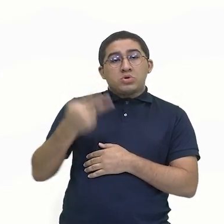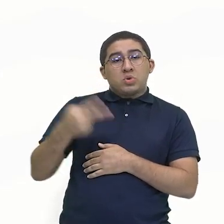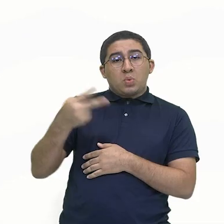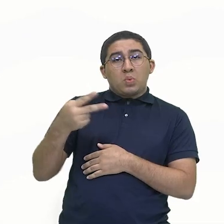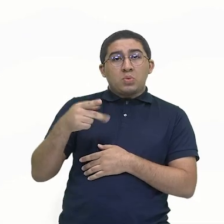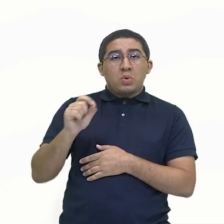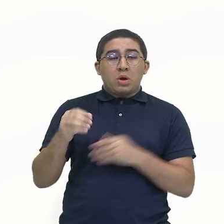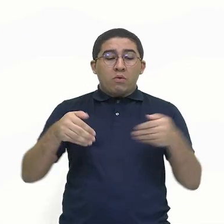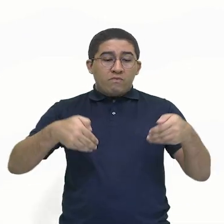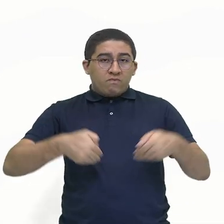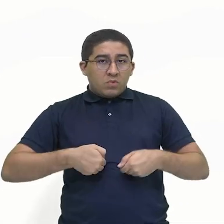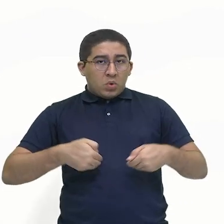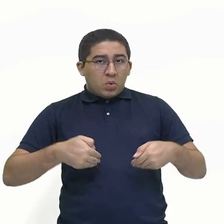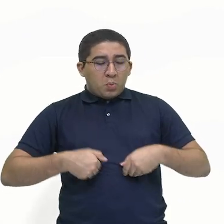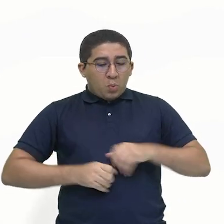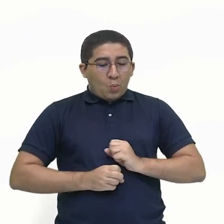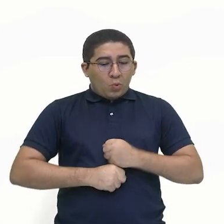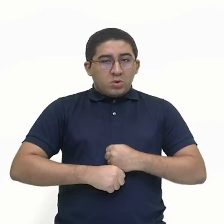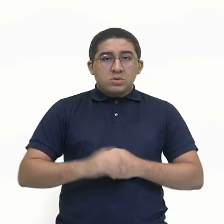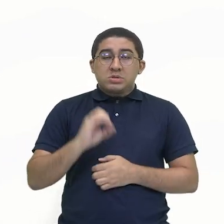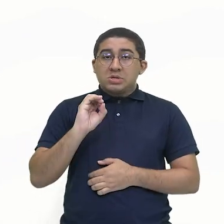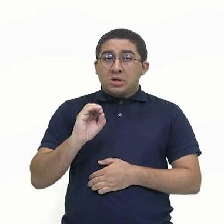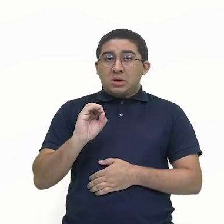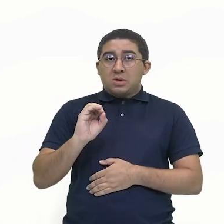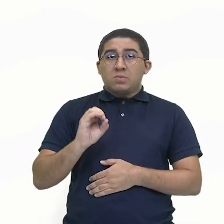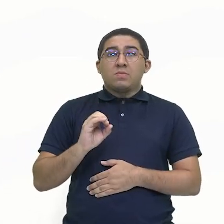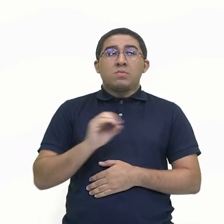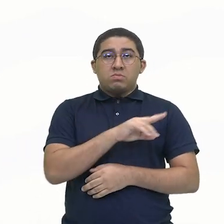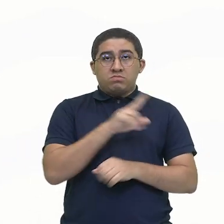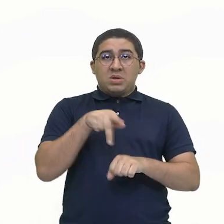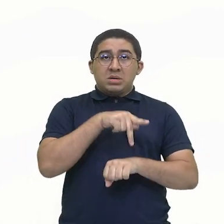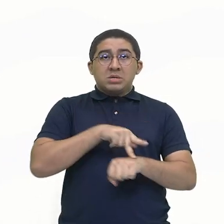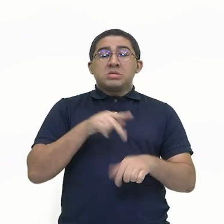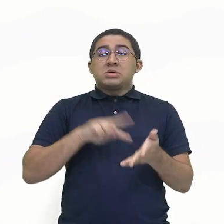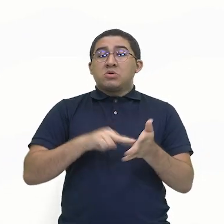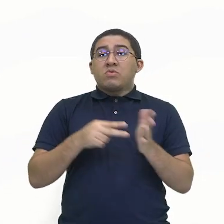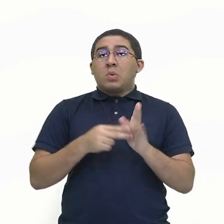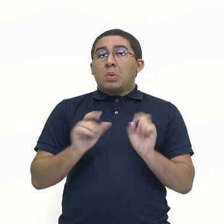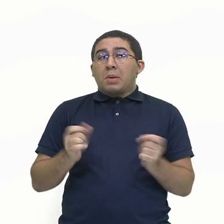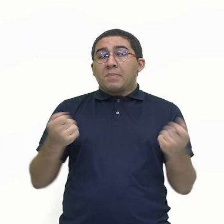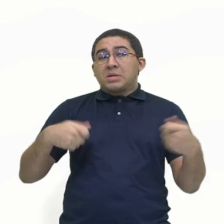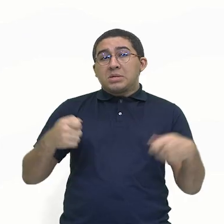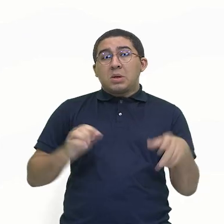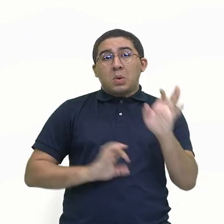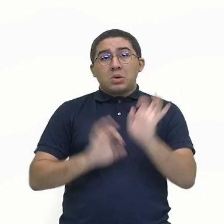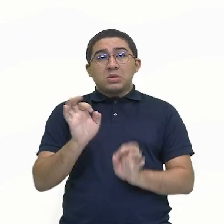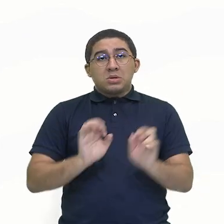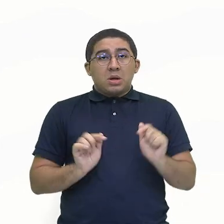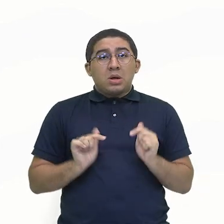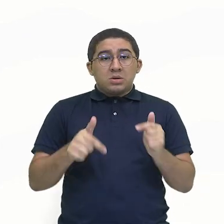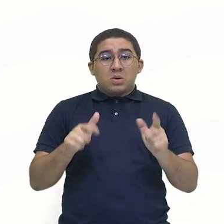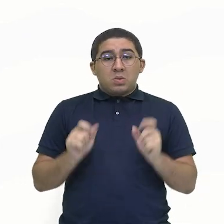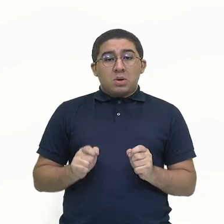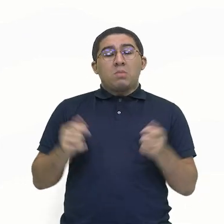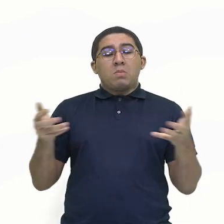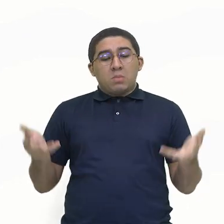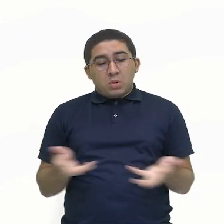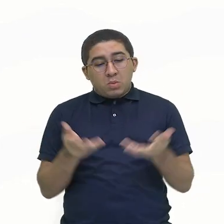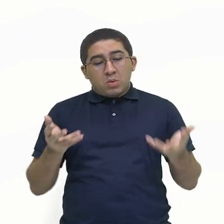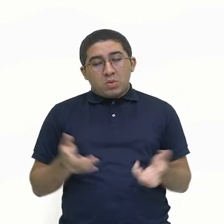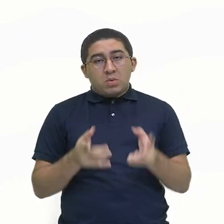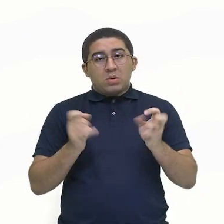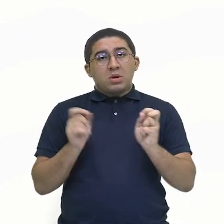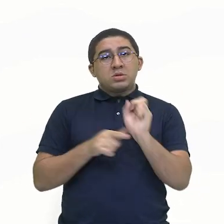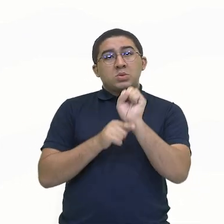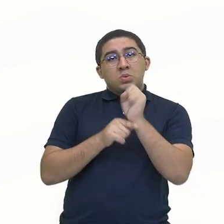fome zero. Então, os países eles têm que se organizar, promover ações para atingir,